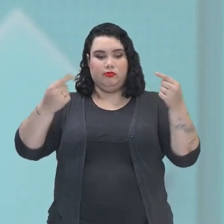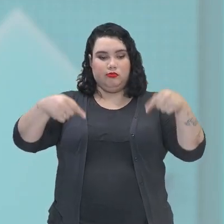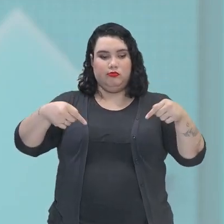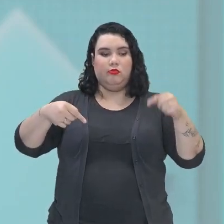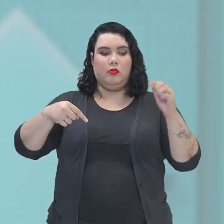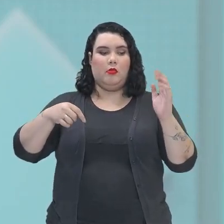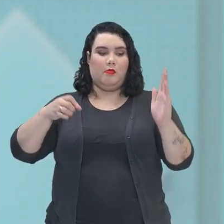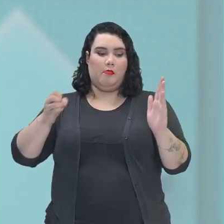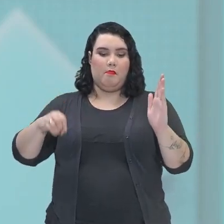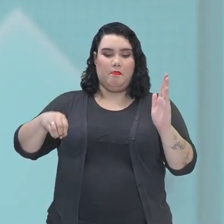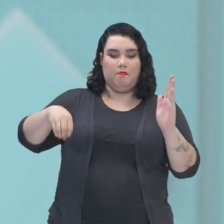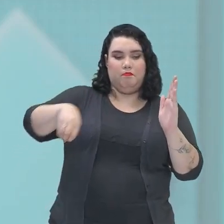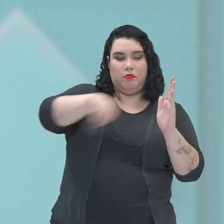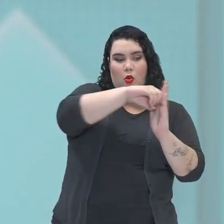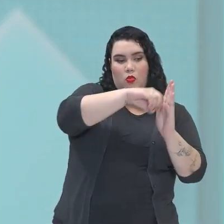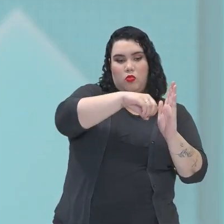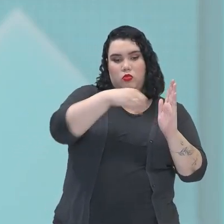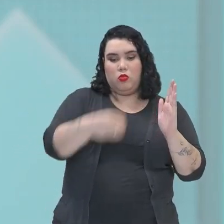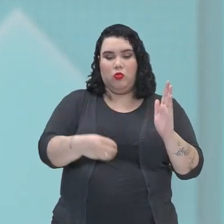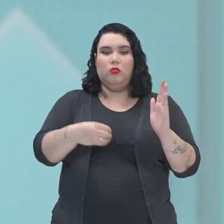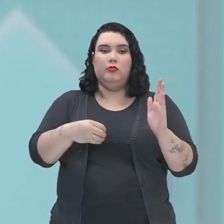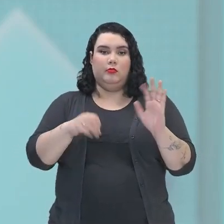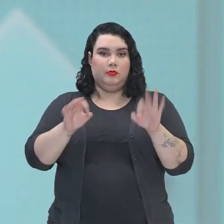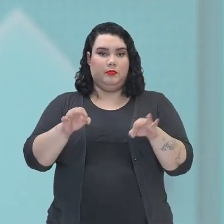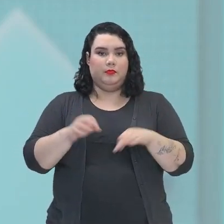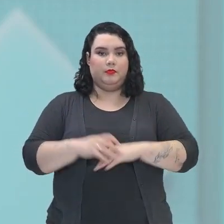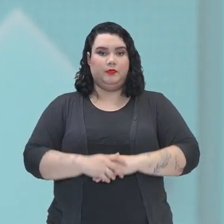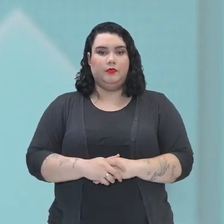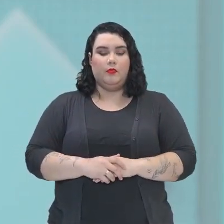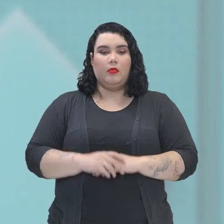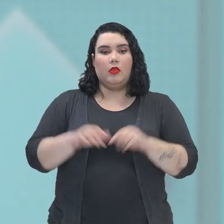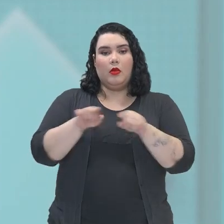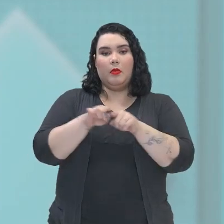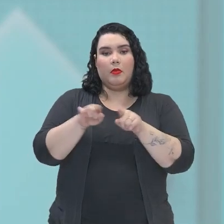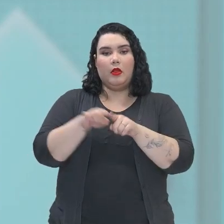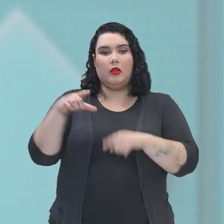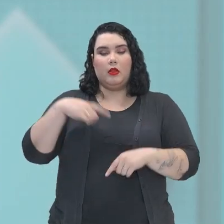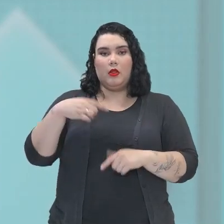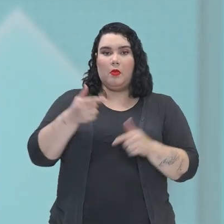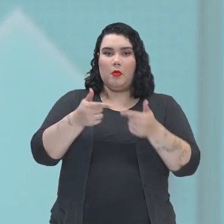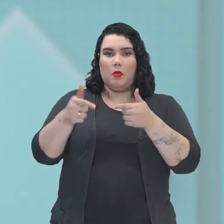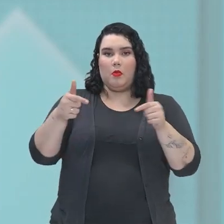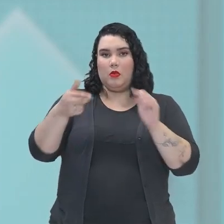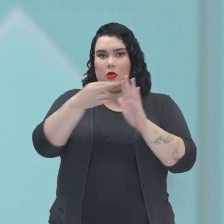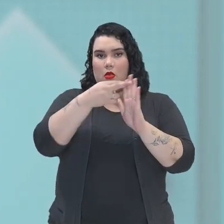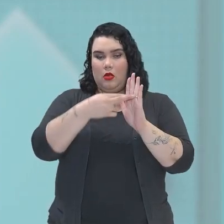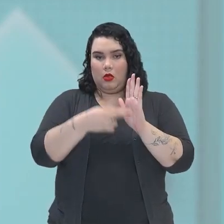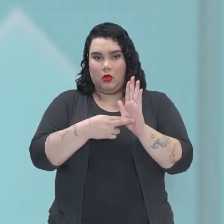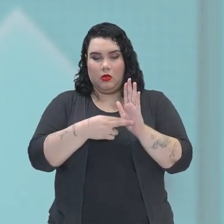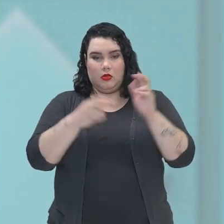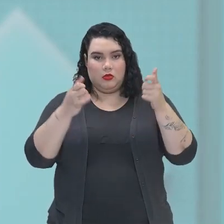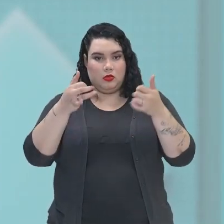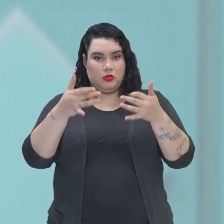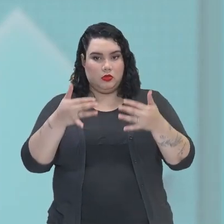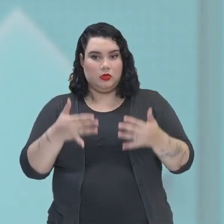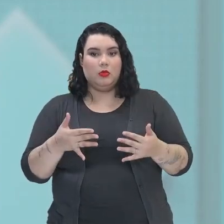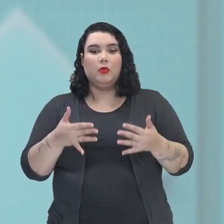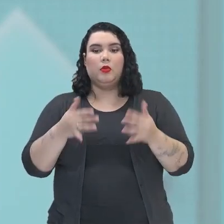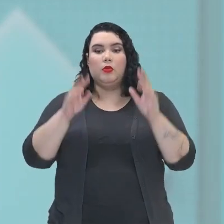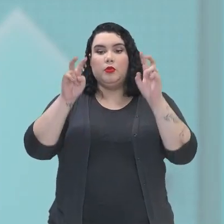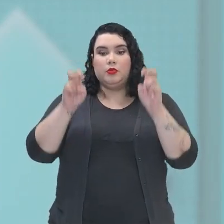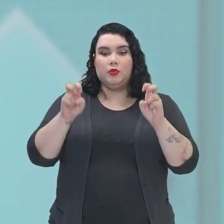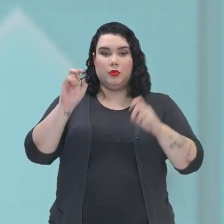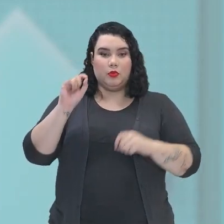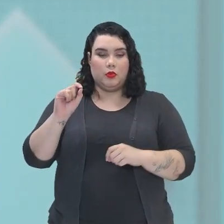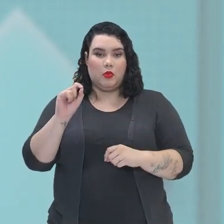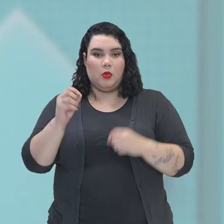ou no chão do adversário, certo? E aí tem aquelas outras regrinhas lá que nós falamos, né? Sobre o